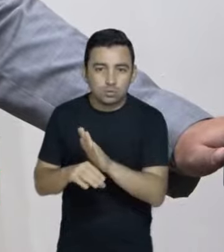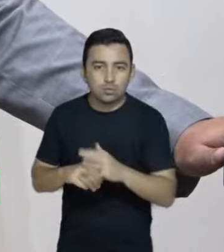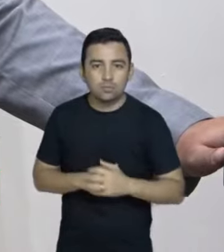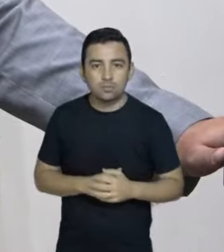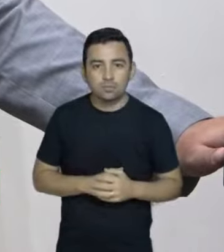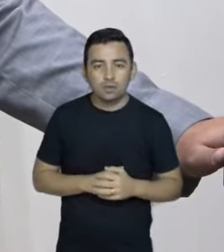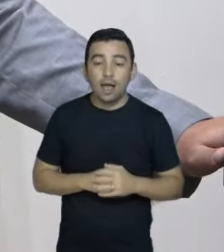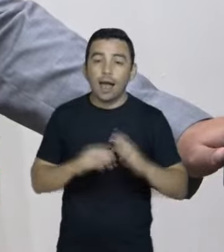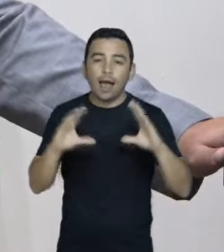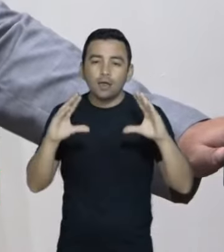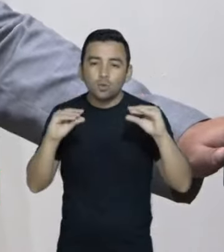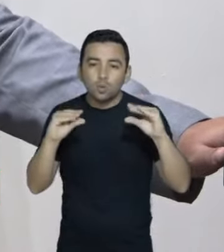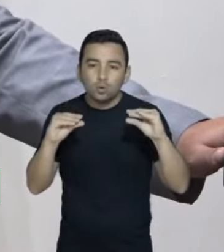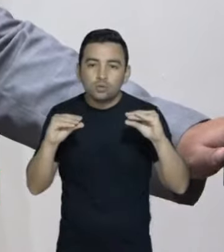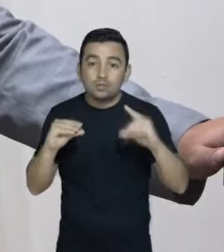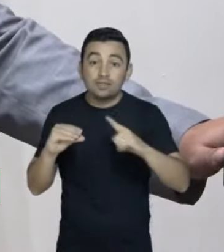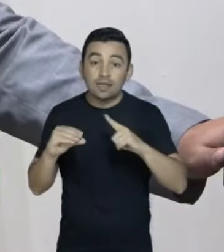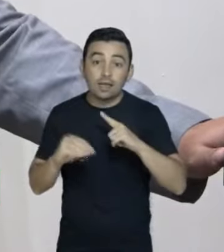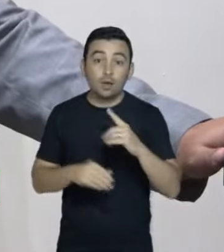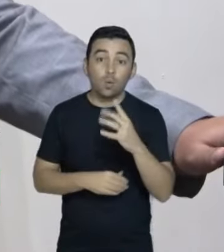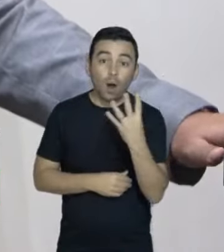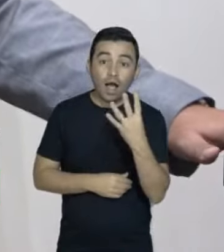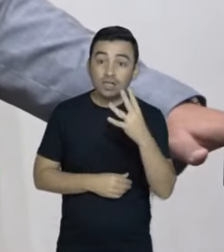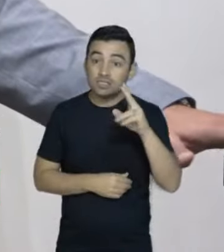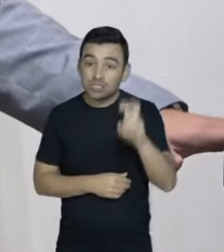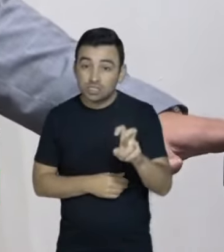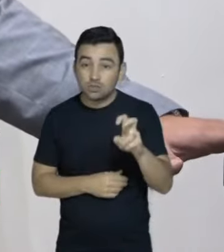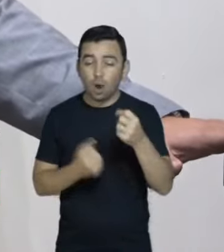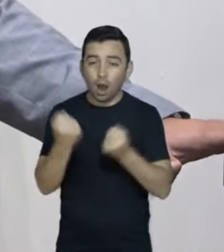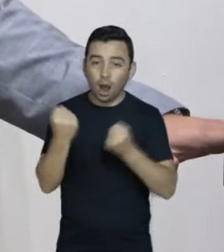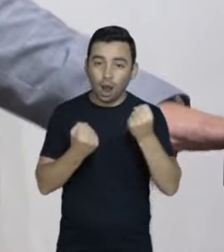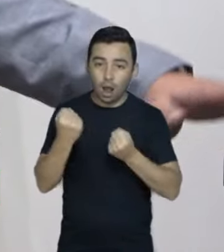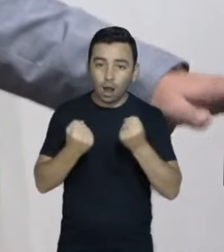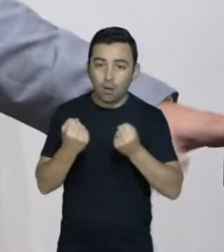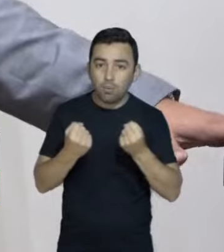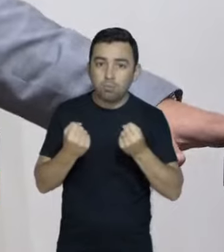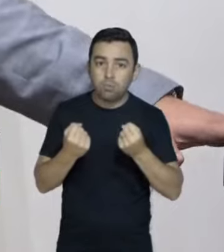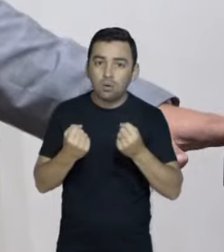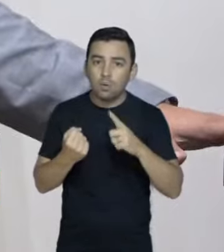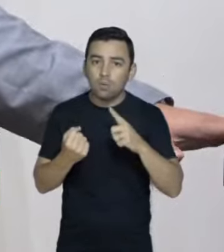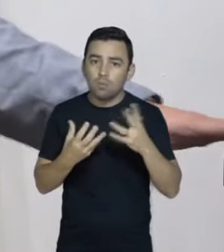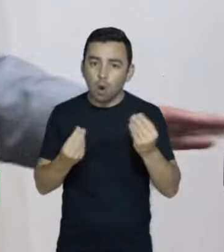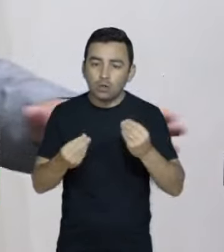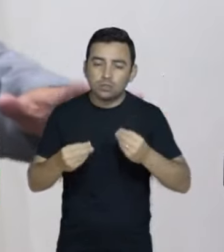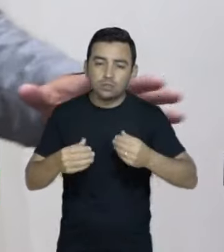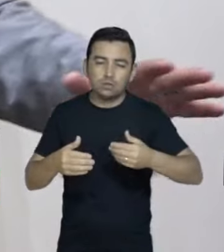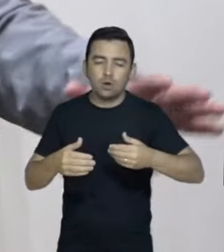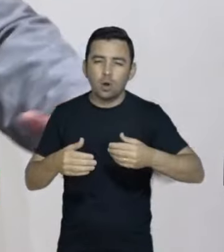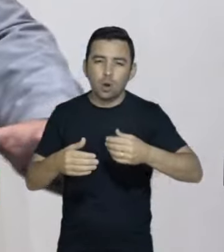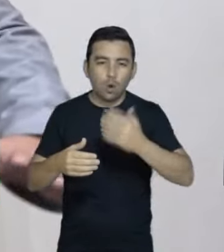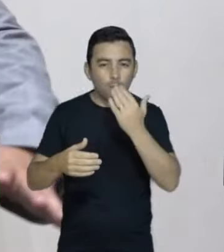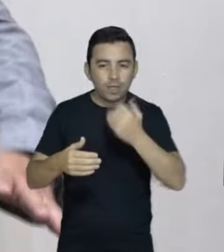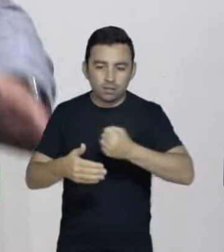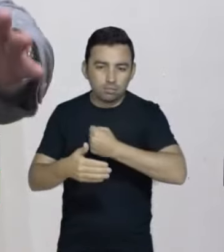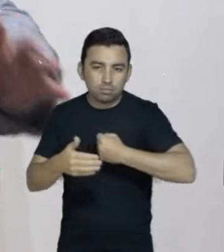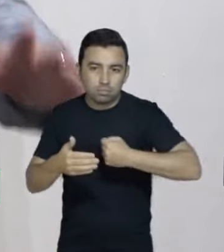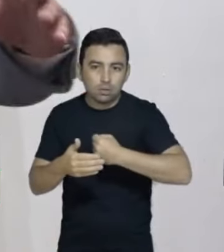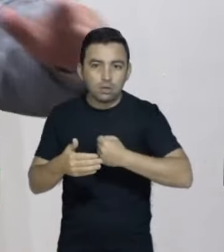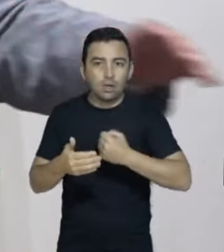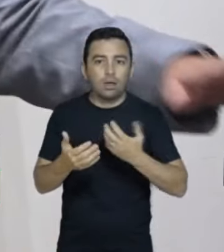Chegou a noite, anoiteceu, tem 4, 5 Kombi lá no centro, lá do Cato, lá com umas panelas de sopa, brigando, disputando o mendigo